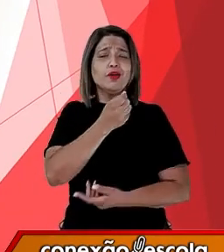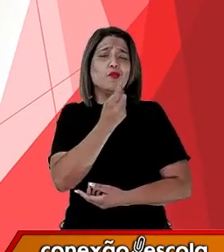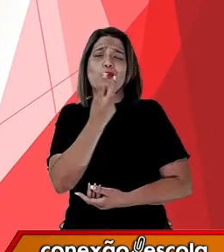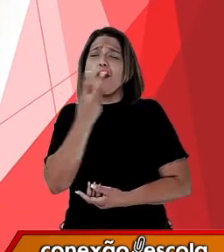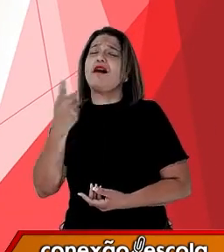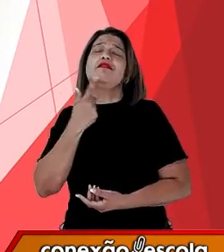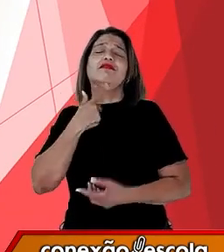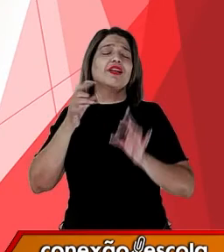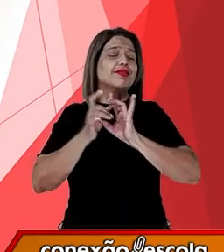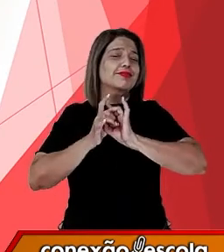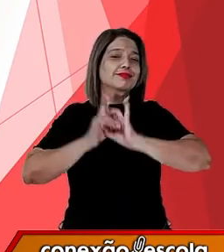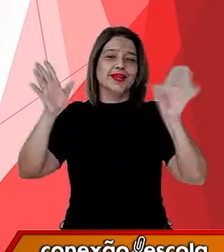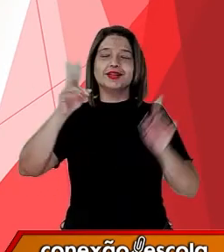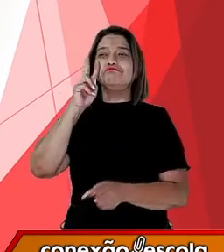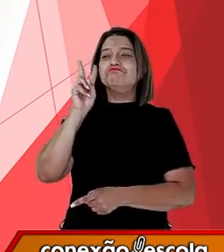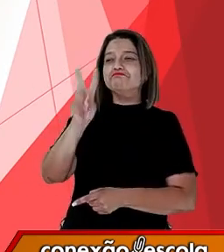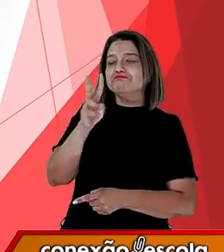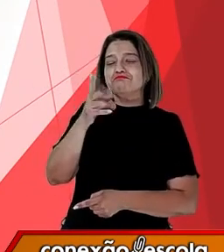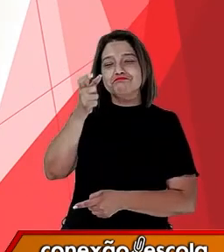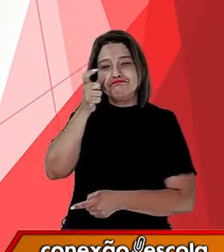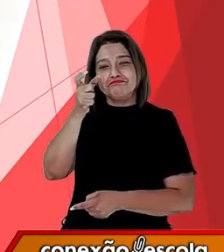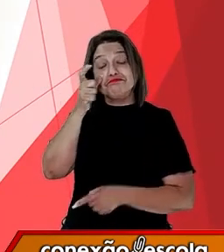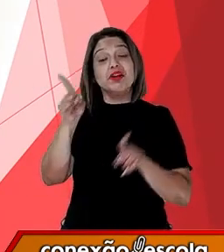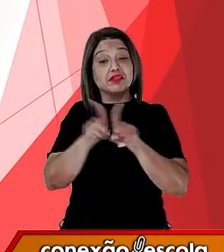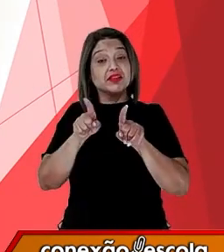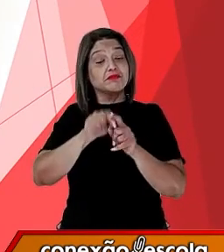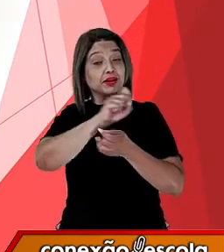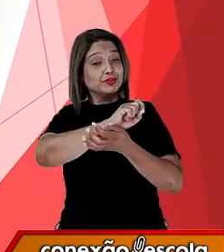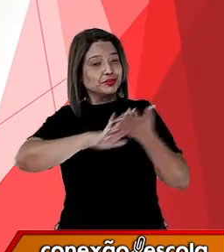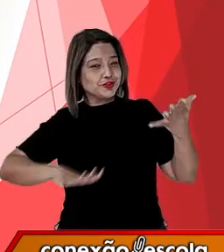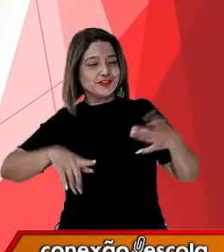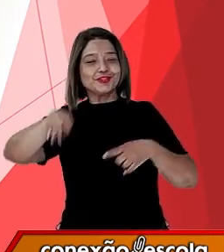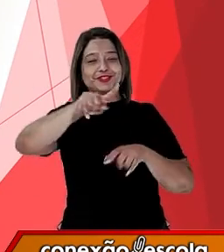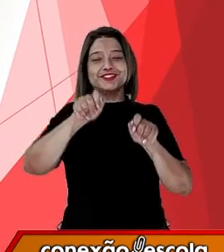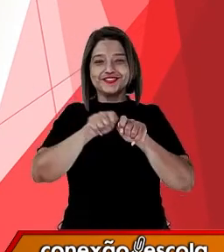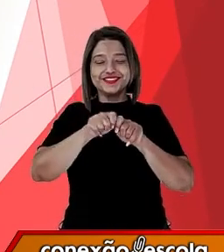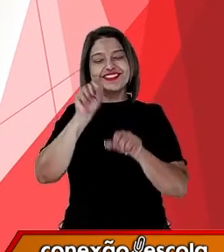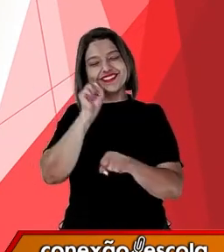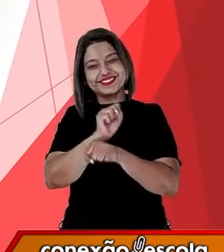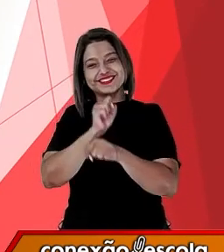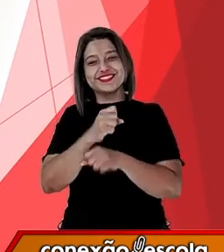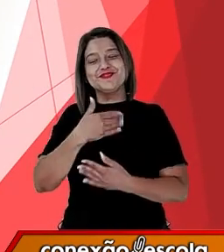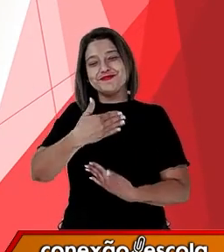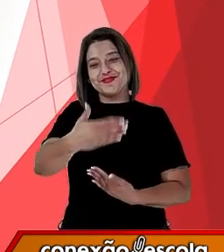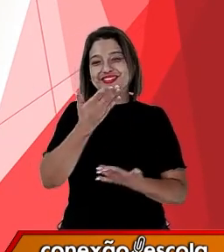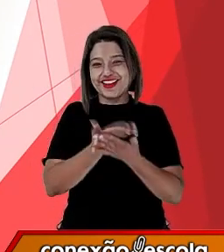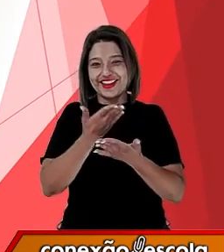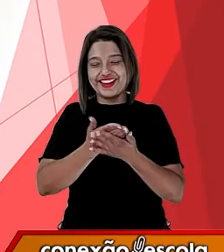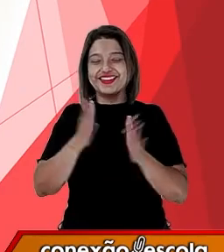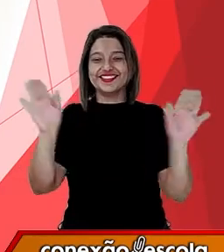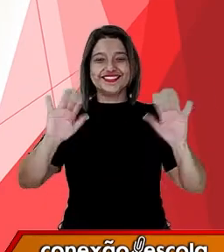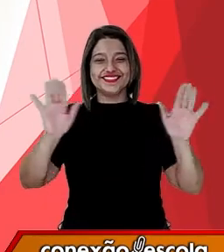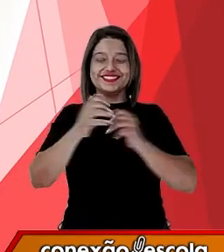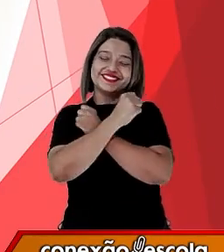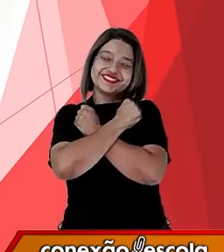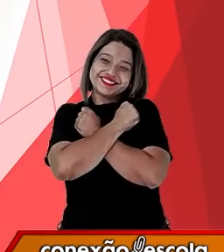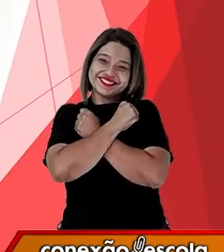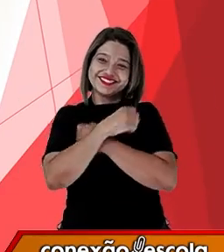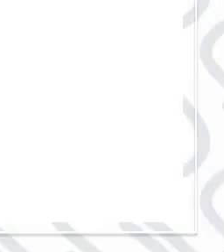você quiser e faça todas as atividades. Eu te aguardo. Até a próxima. Um abraço.